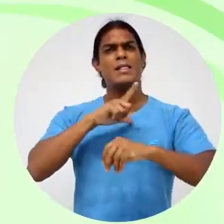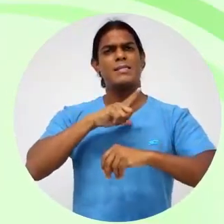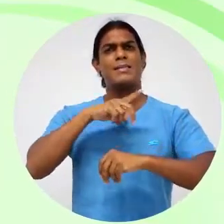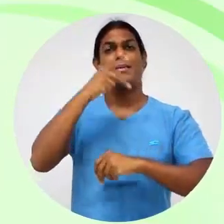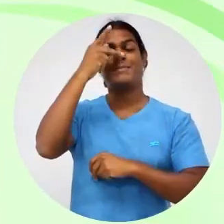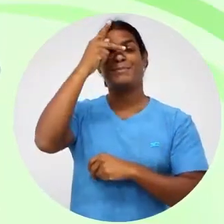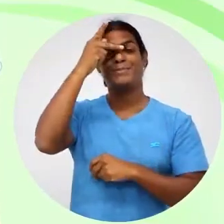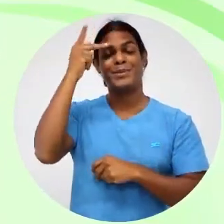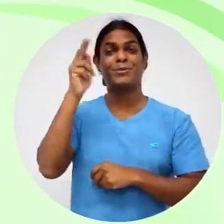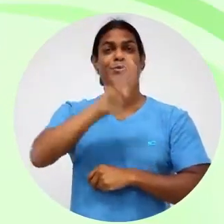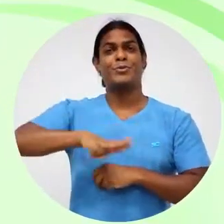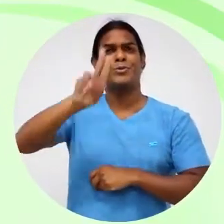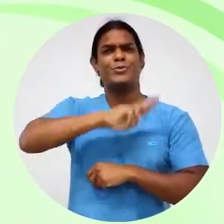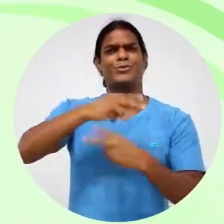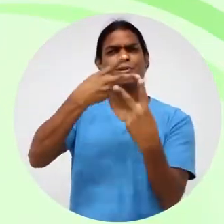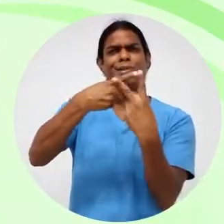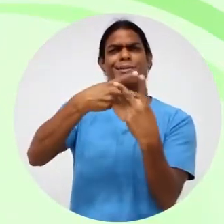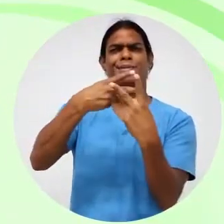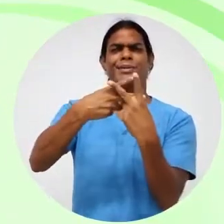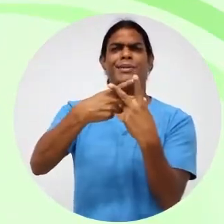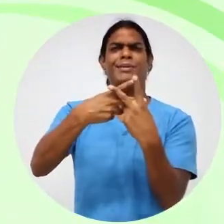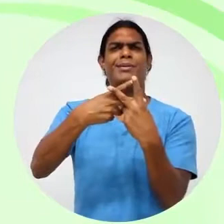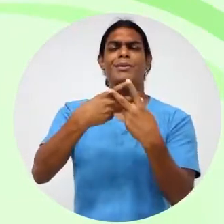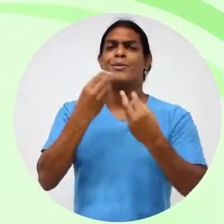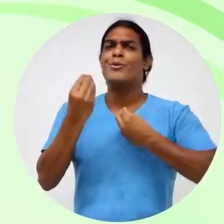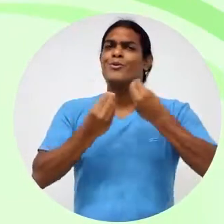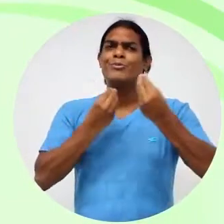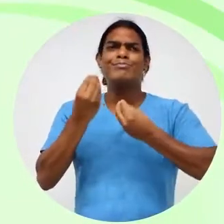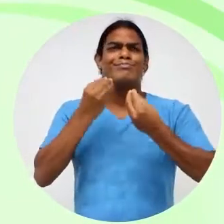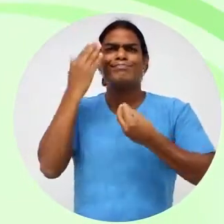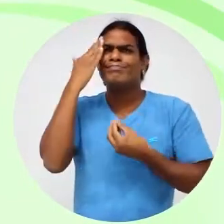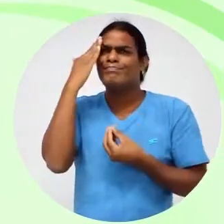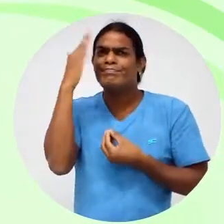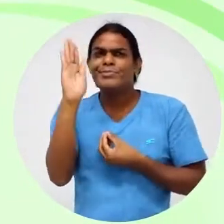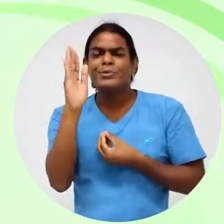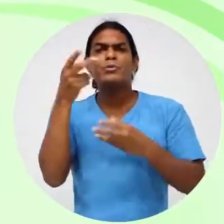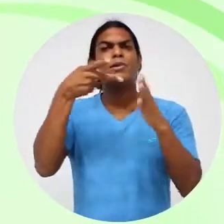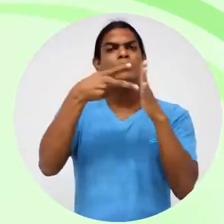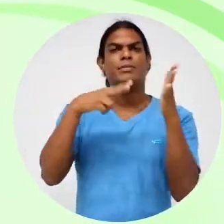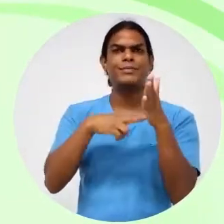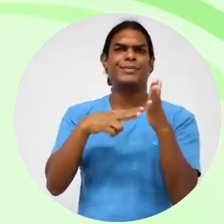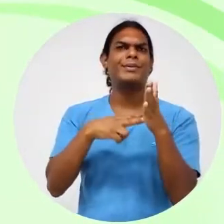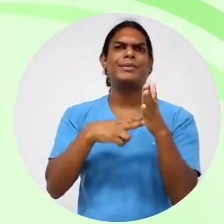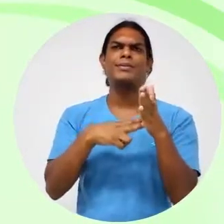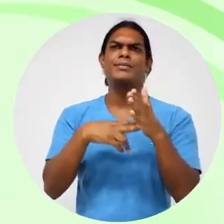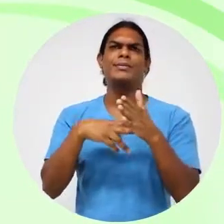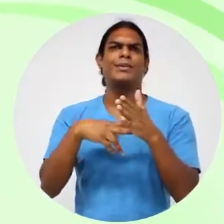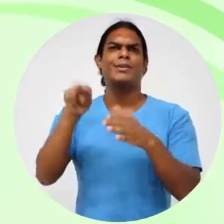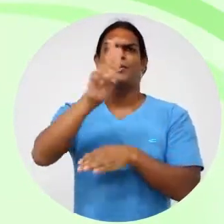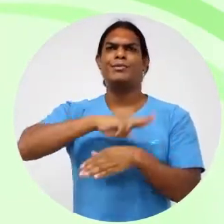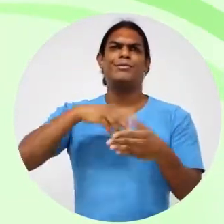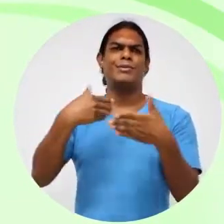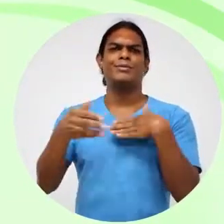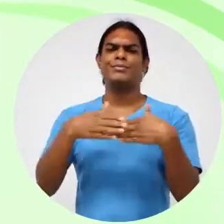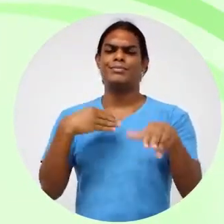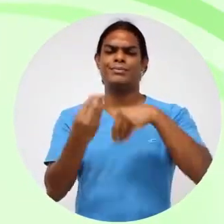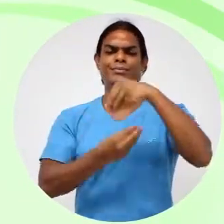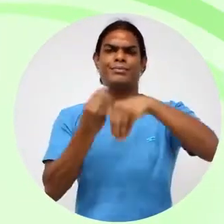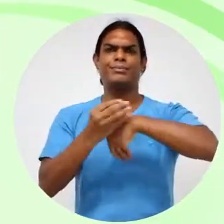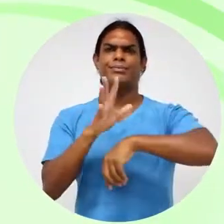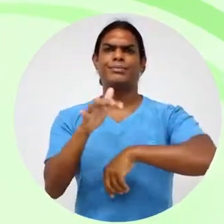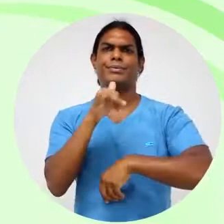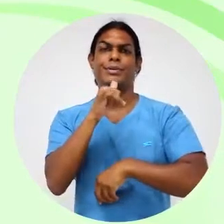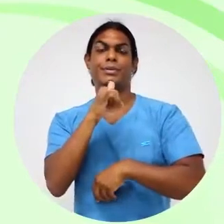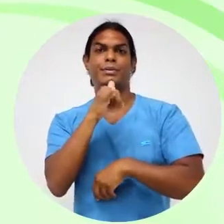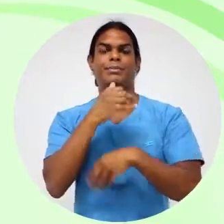coloca a hashtag como se não soubesse do seu significado. Então, para qualquer termo, por exemplo, hashtag